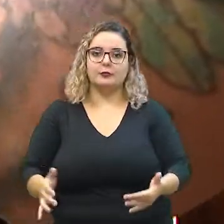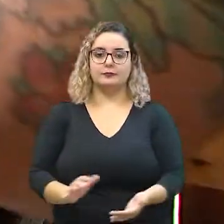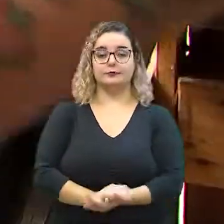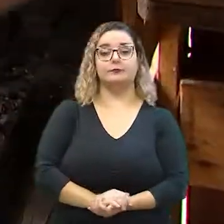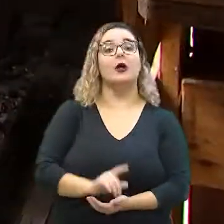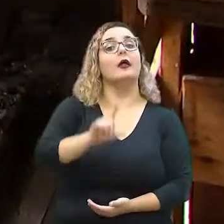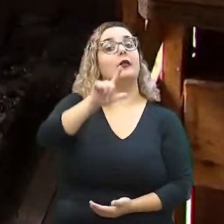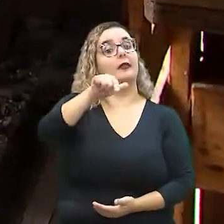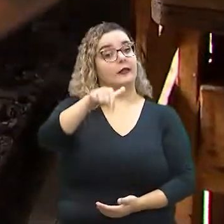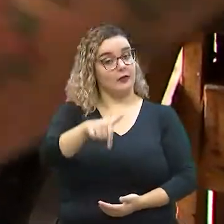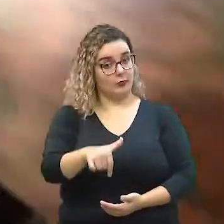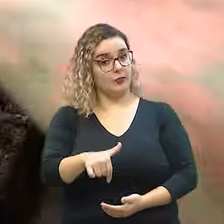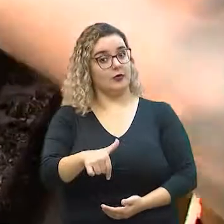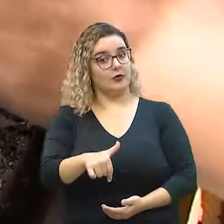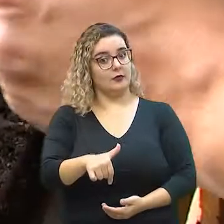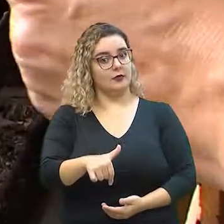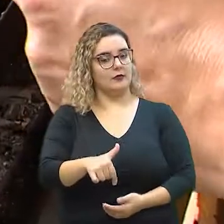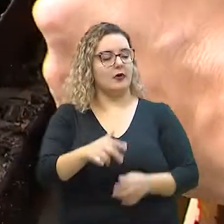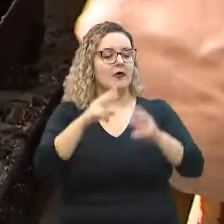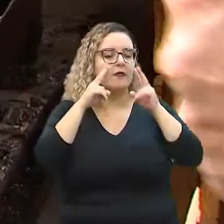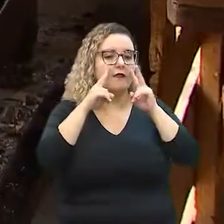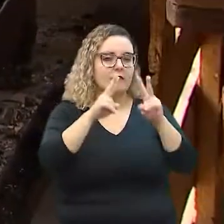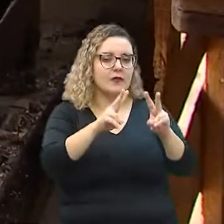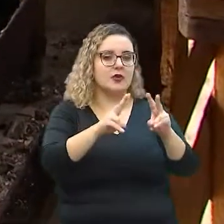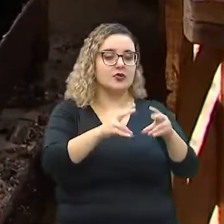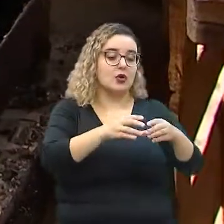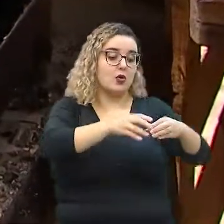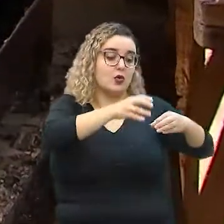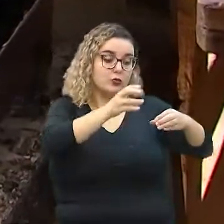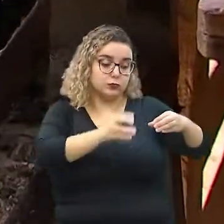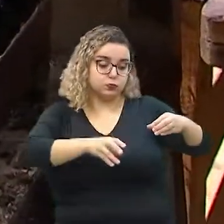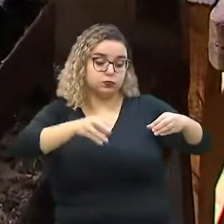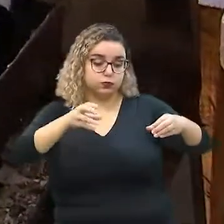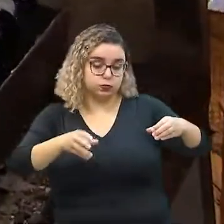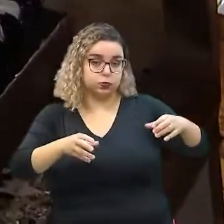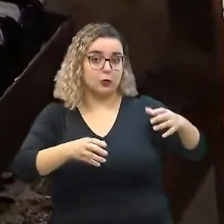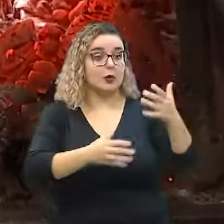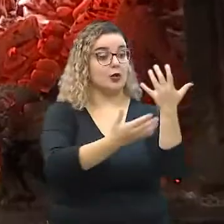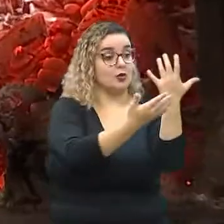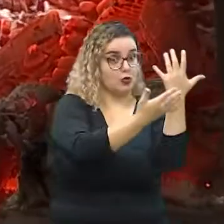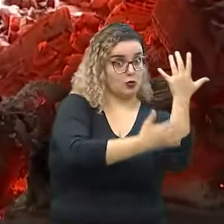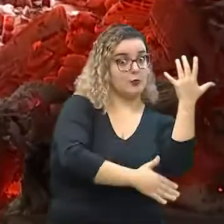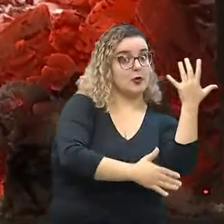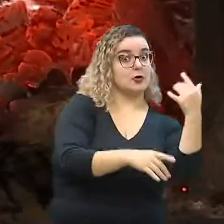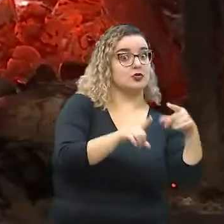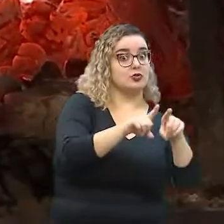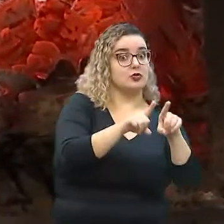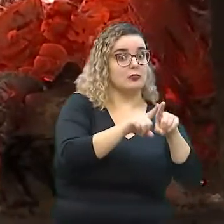Feito isso, vá olhando o ponto da abobrinha e do abacaxi.